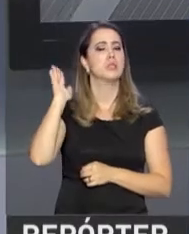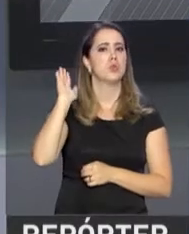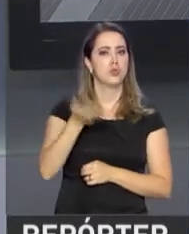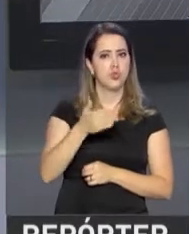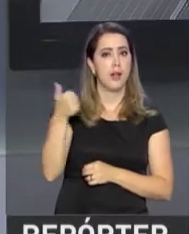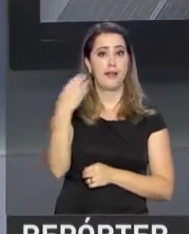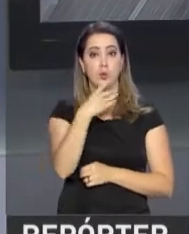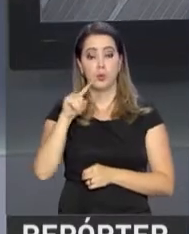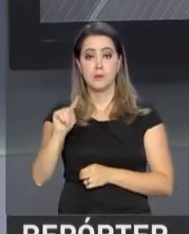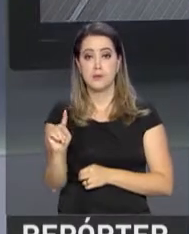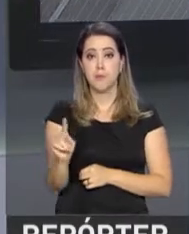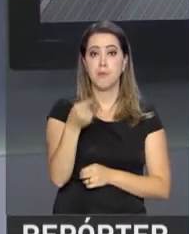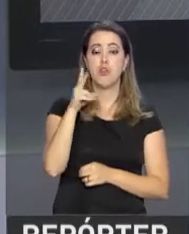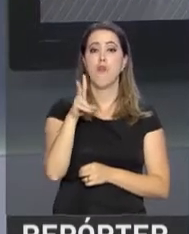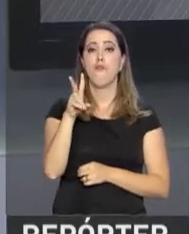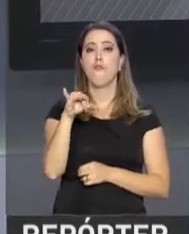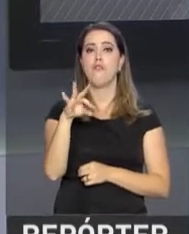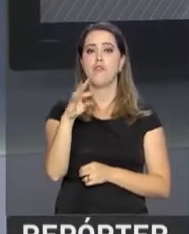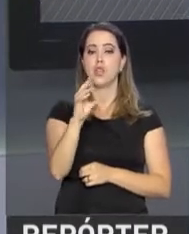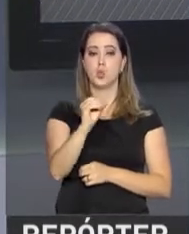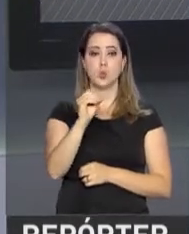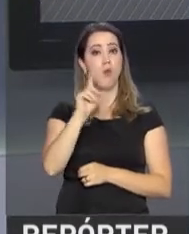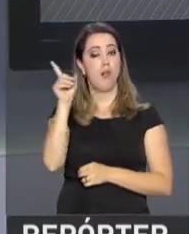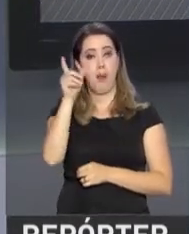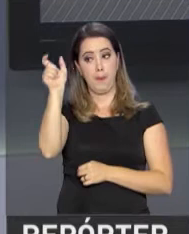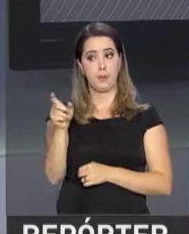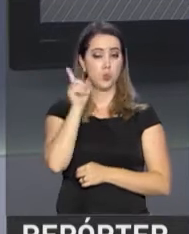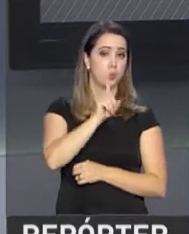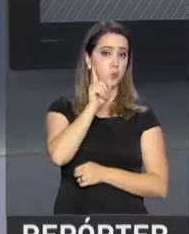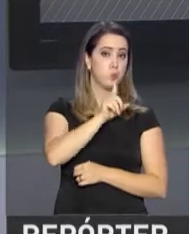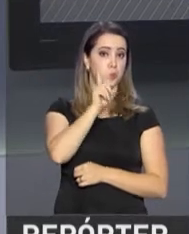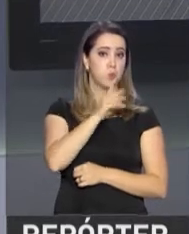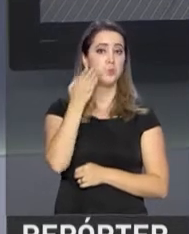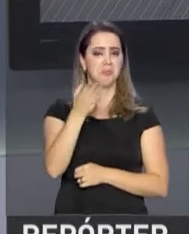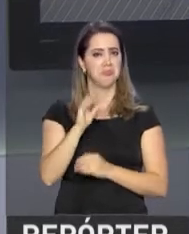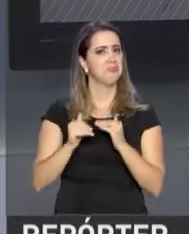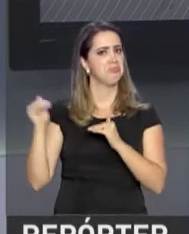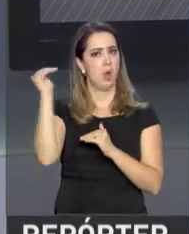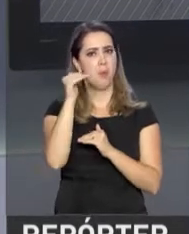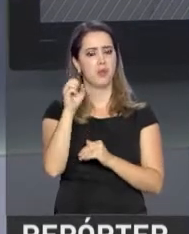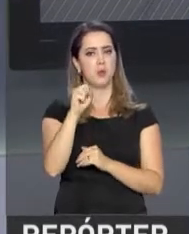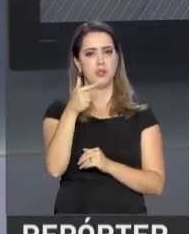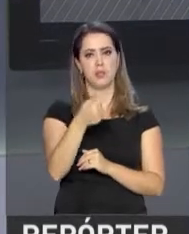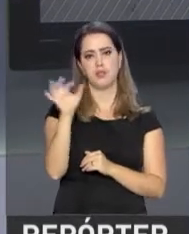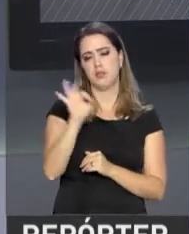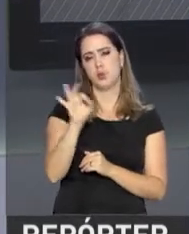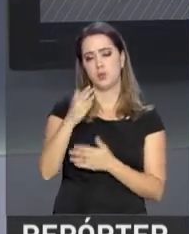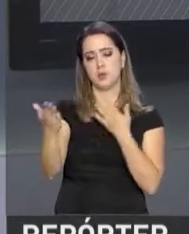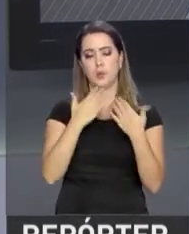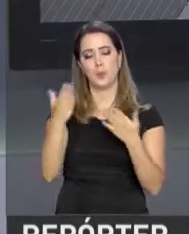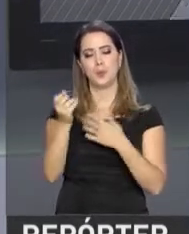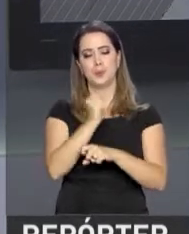vistos para turistas norte americanos o aumento é de 87% em relação às autorizações feitas no mesmo